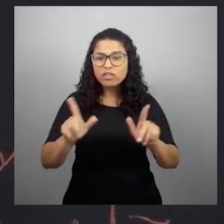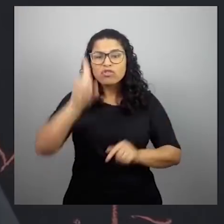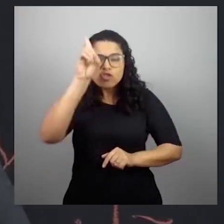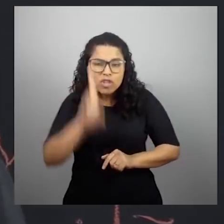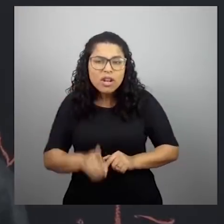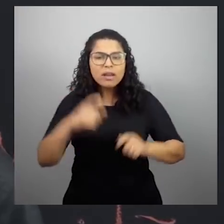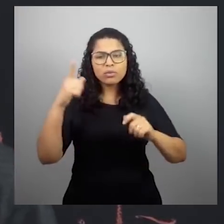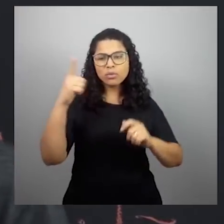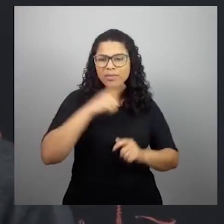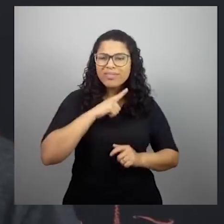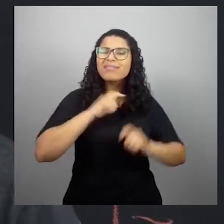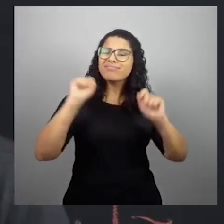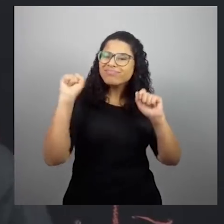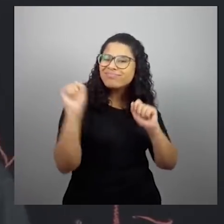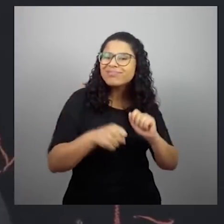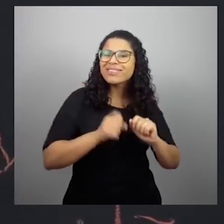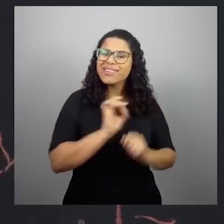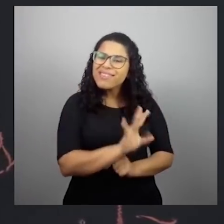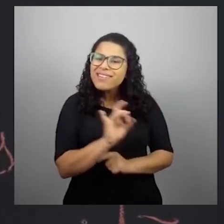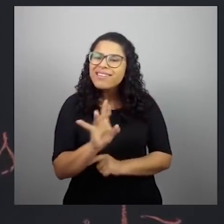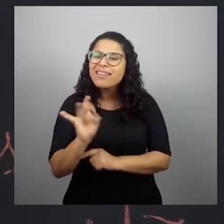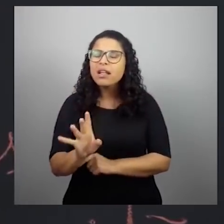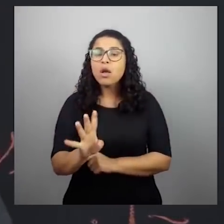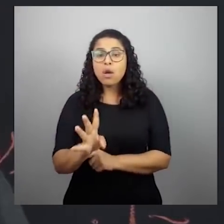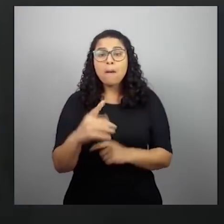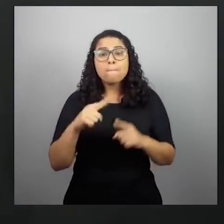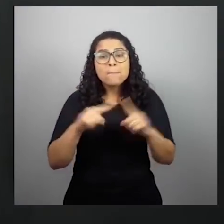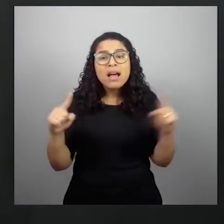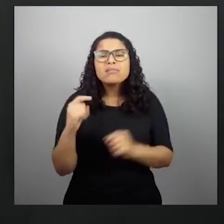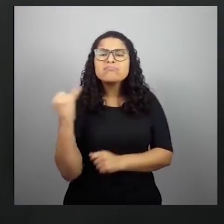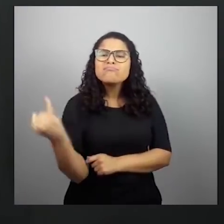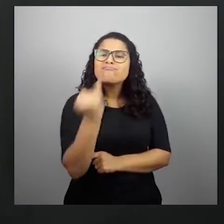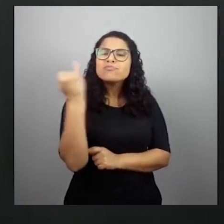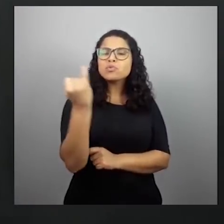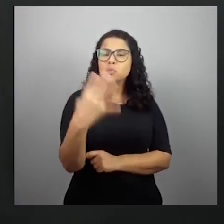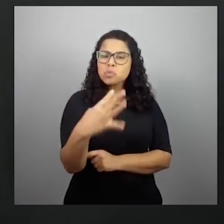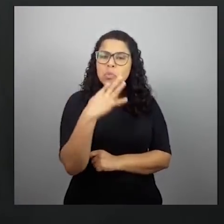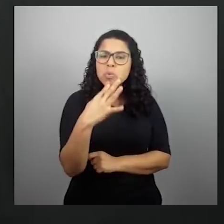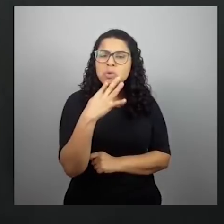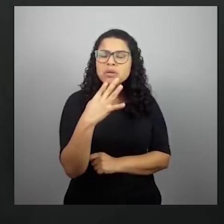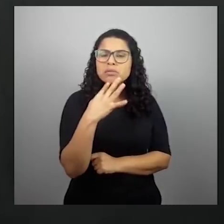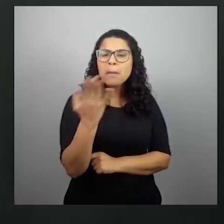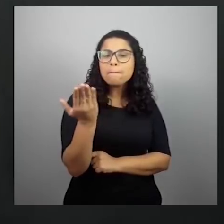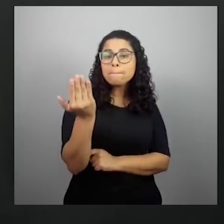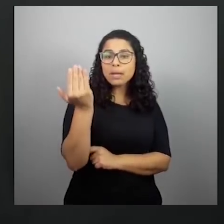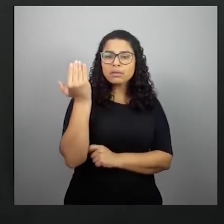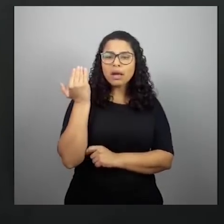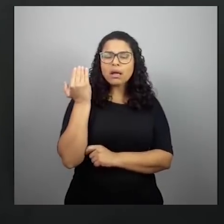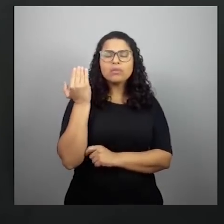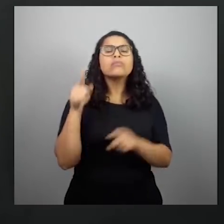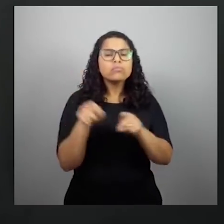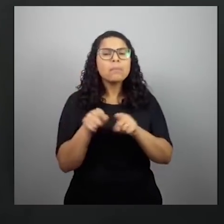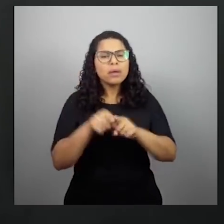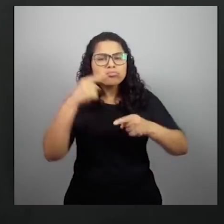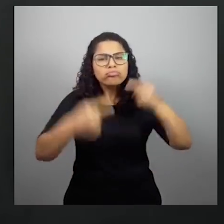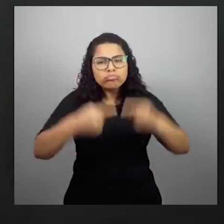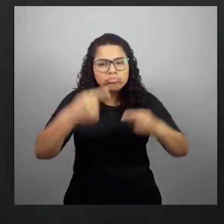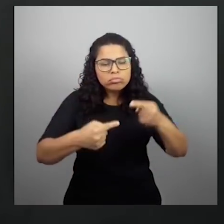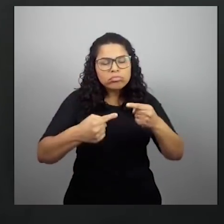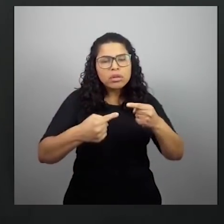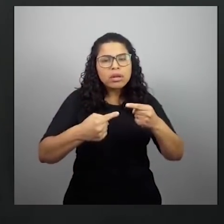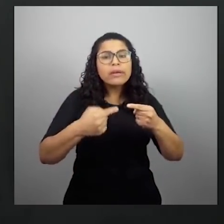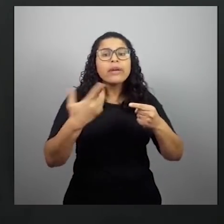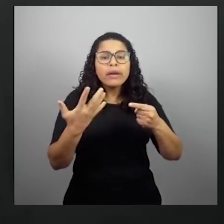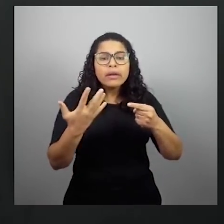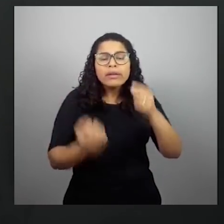torna muito importante que a gente conheça o nosso passado, debata coletivamente, também para que a gente gere maneiras